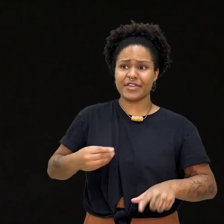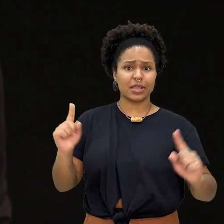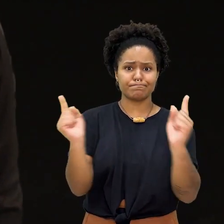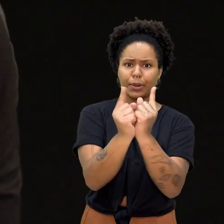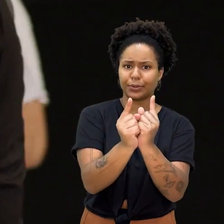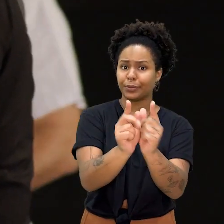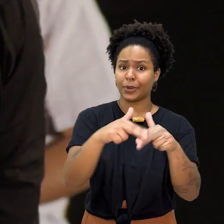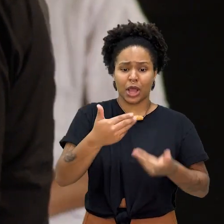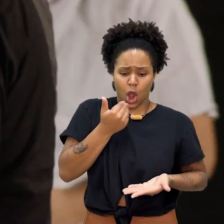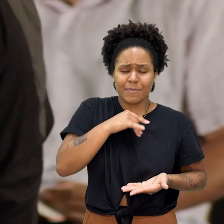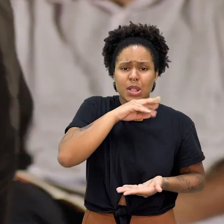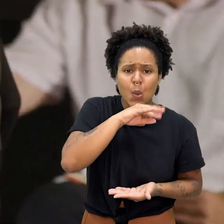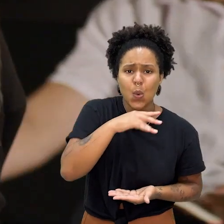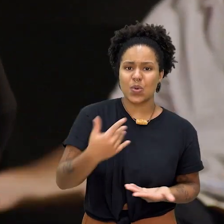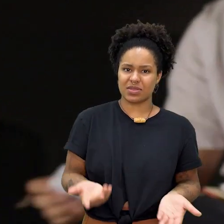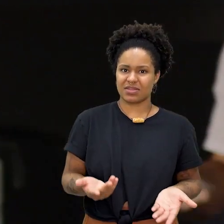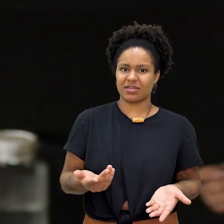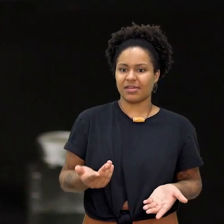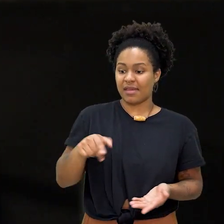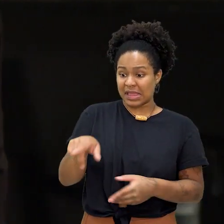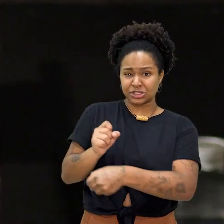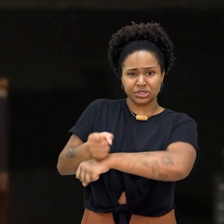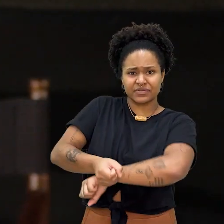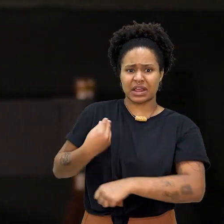de vida pouco superior a